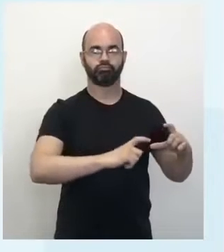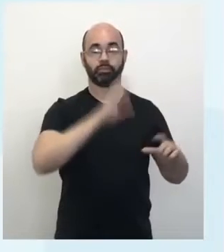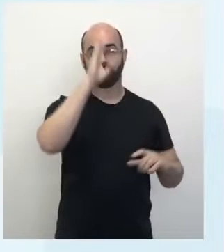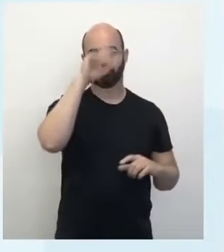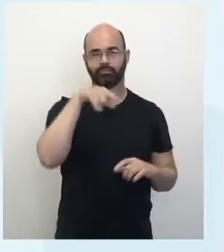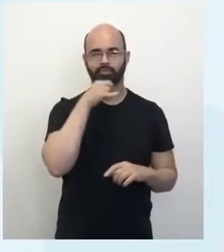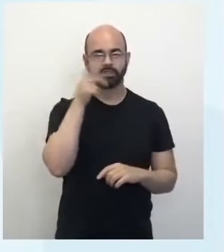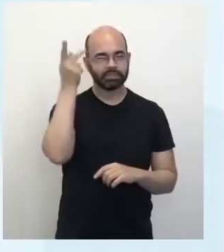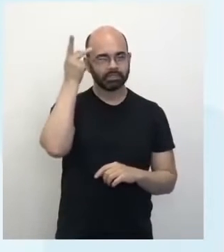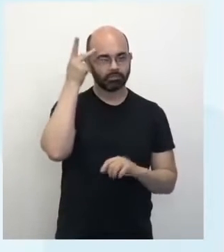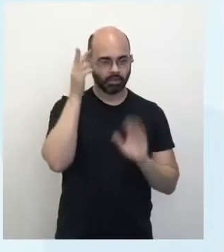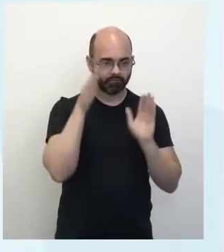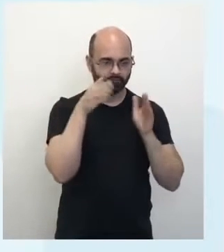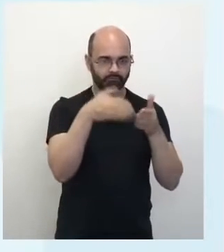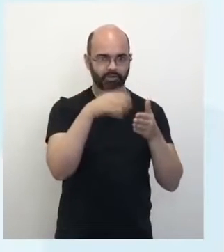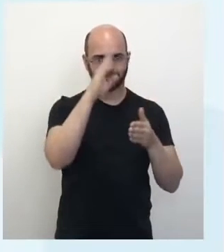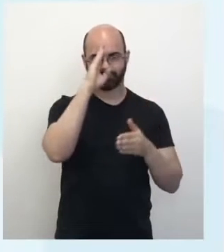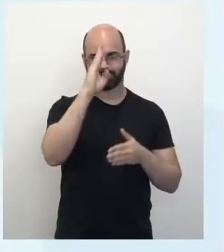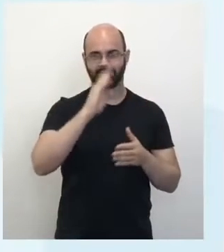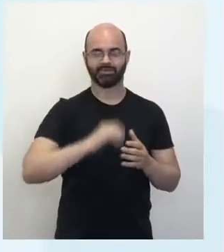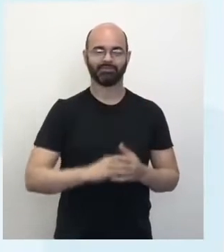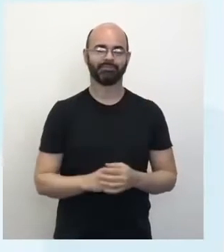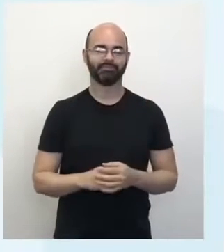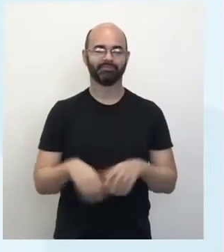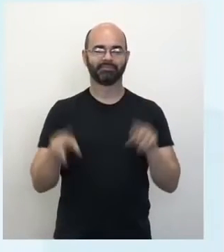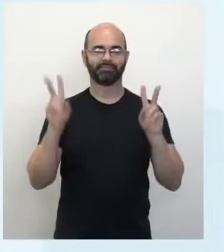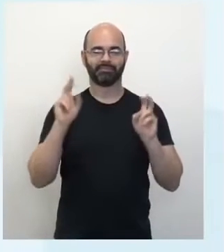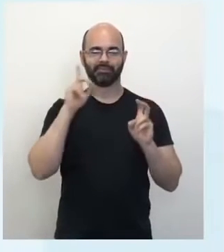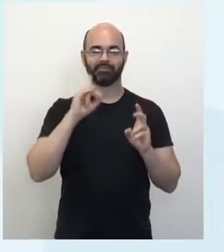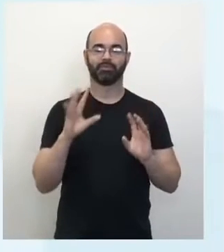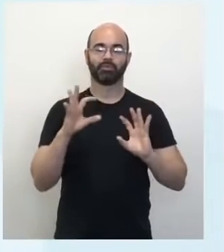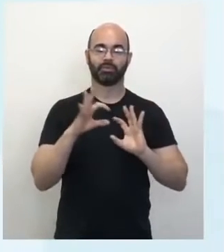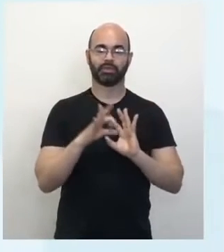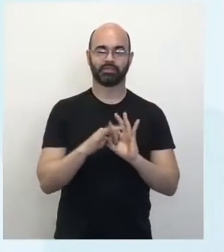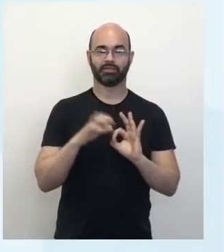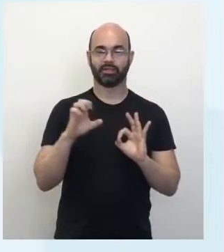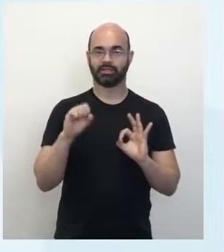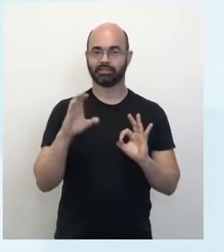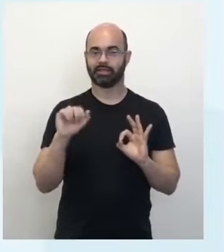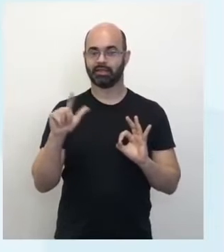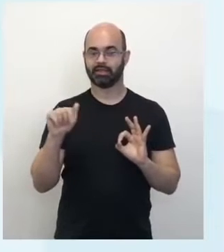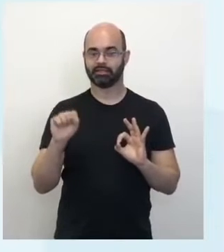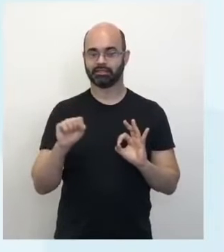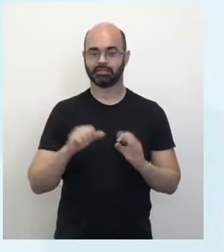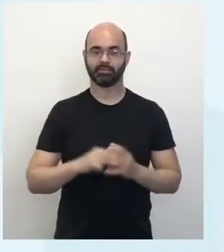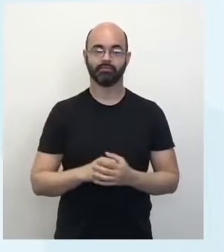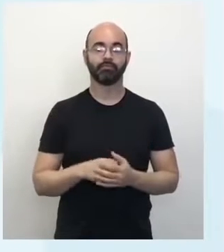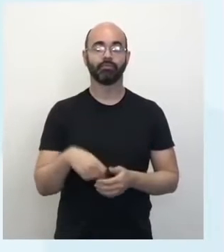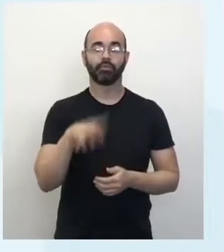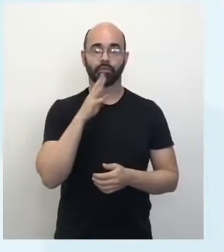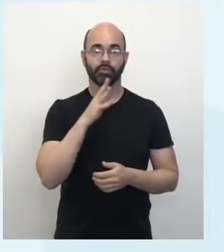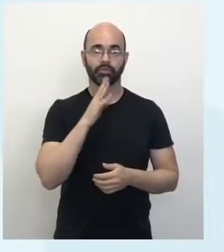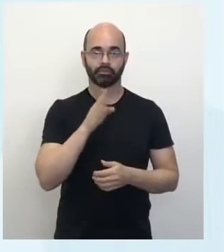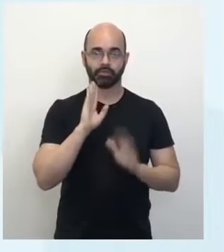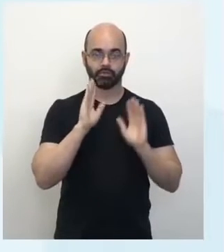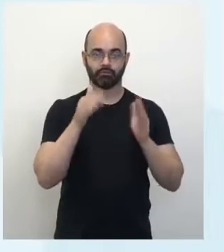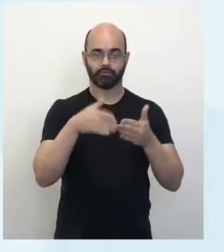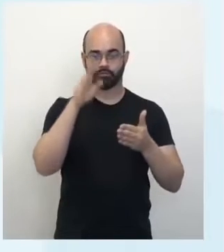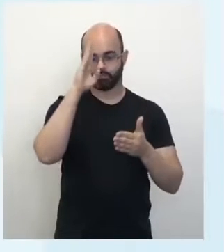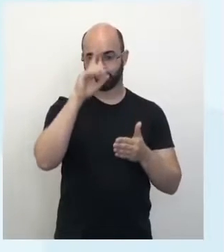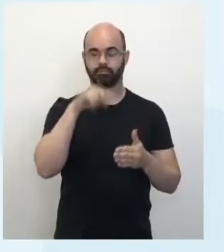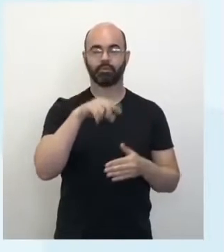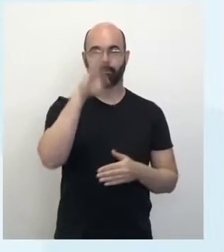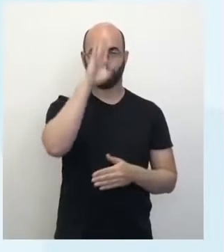São Paulo. Unidade temática, conexões e escalas, objeto de conhecimento,